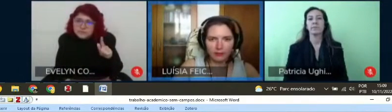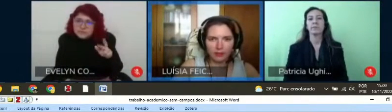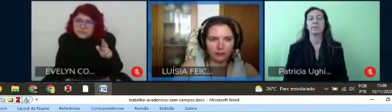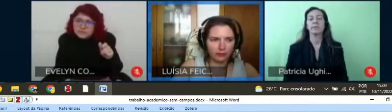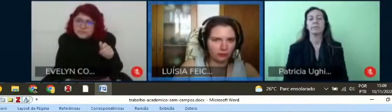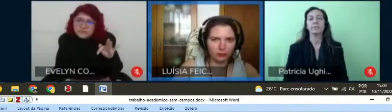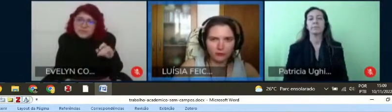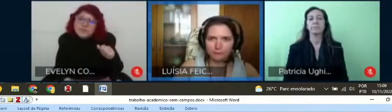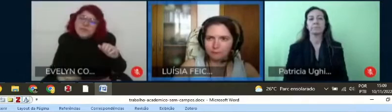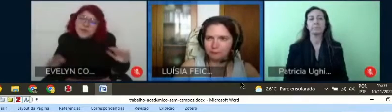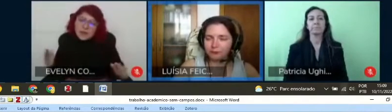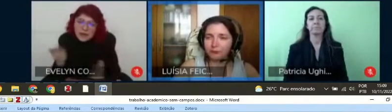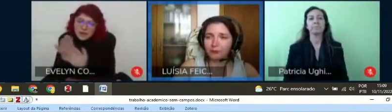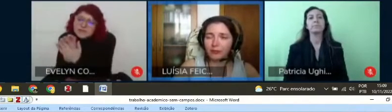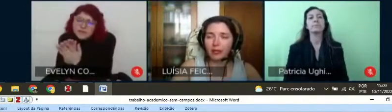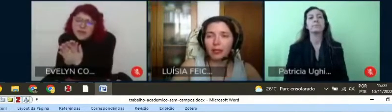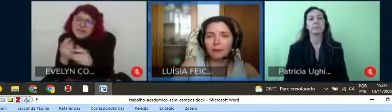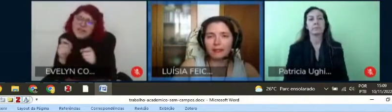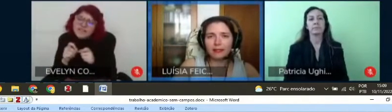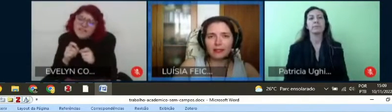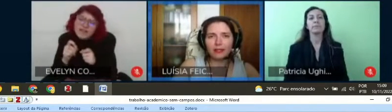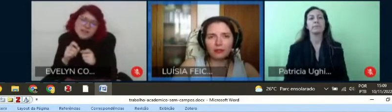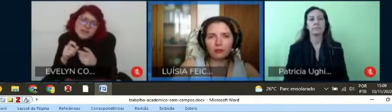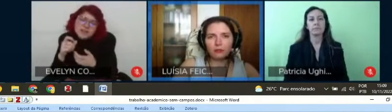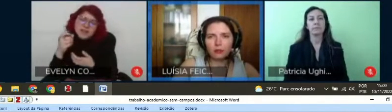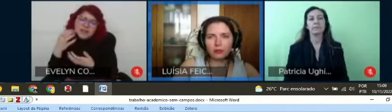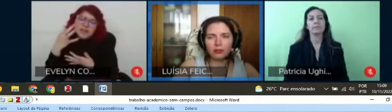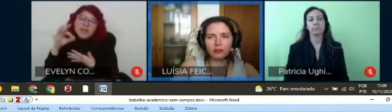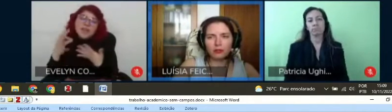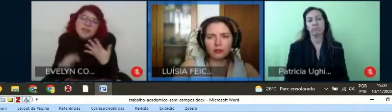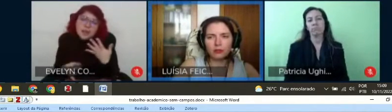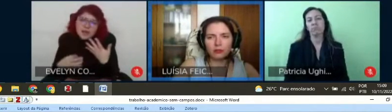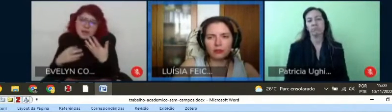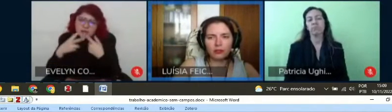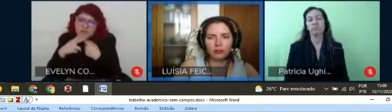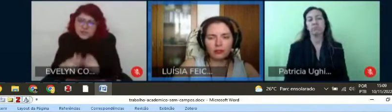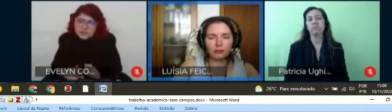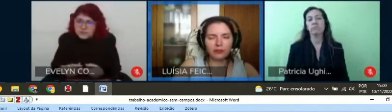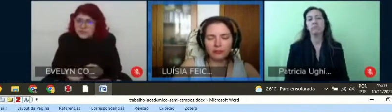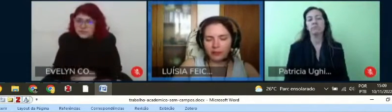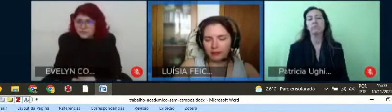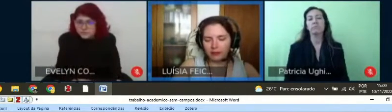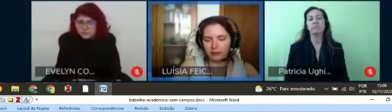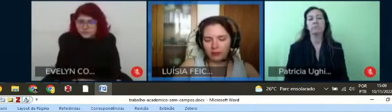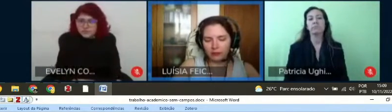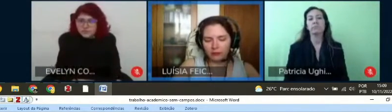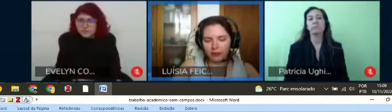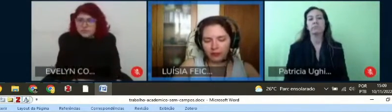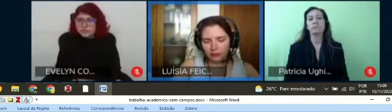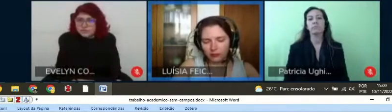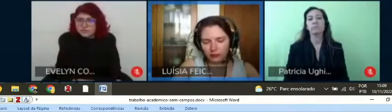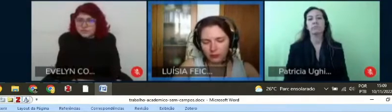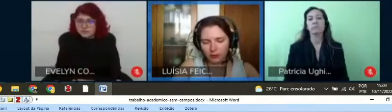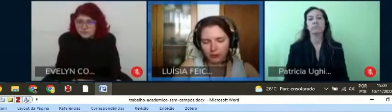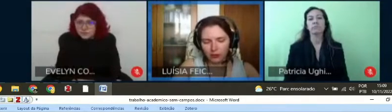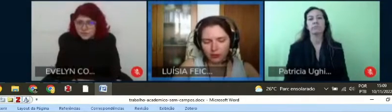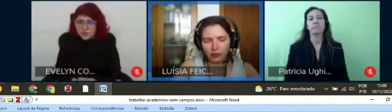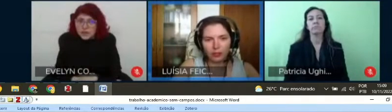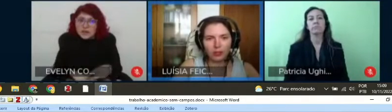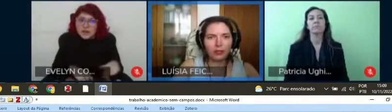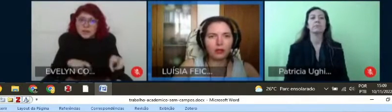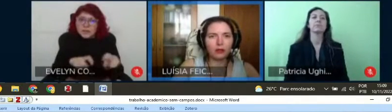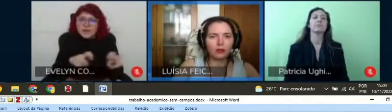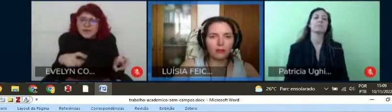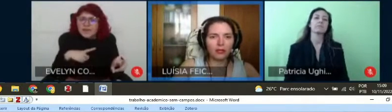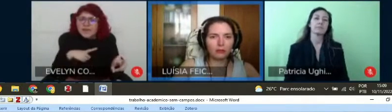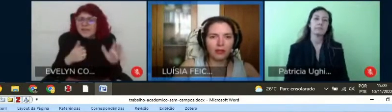faz esses pequenos ajustes. Mas daí o meu orientador, depois da banca, viram várias coisas para